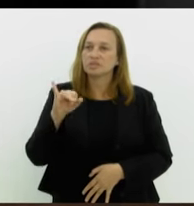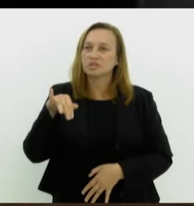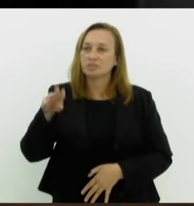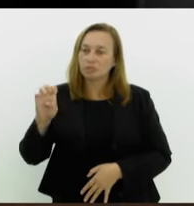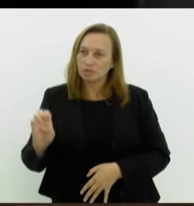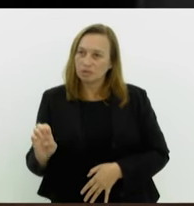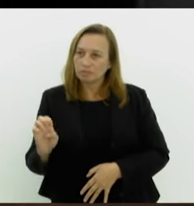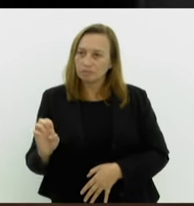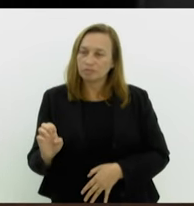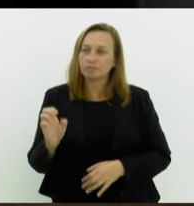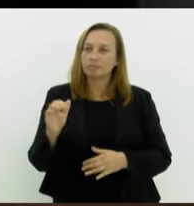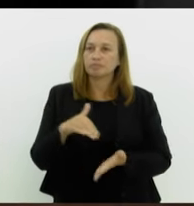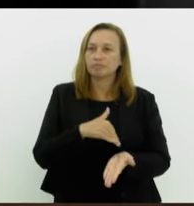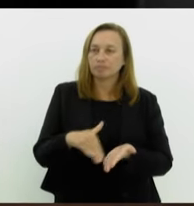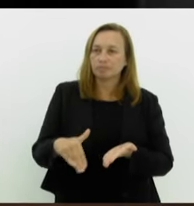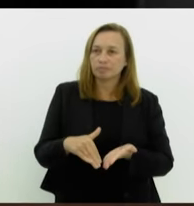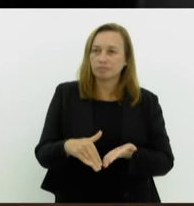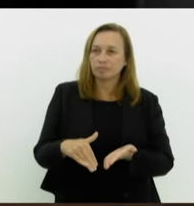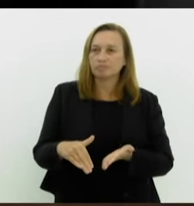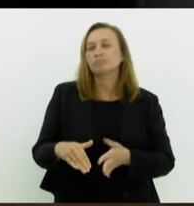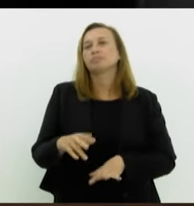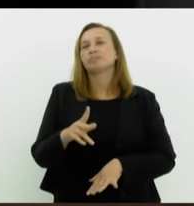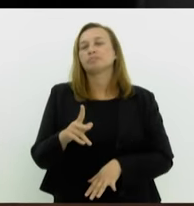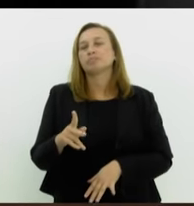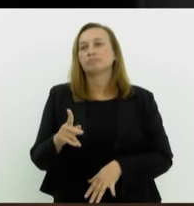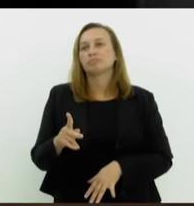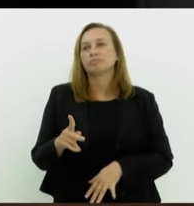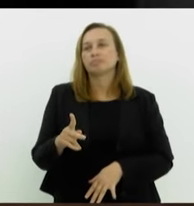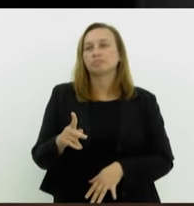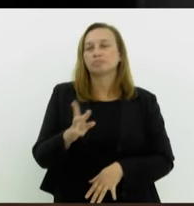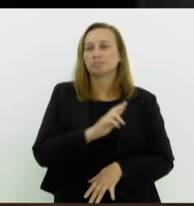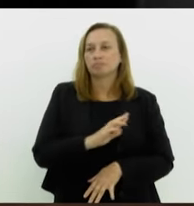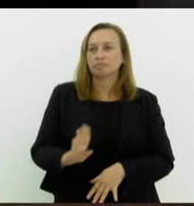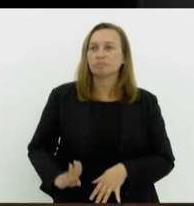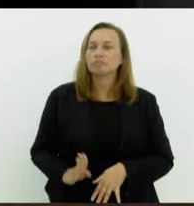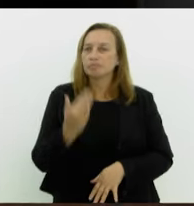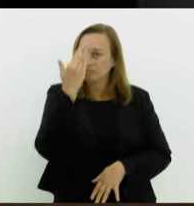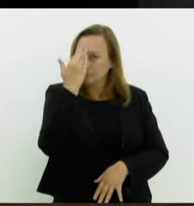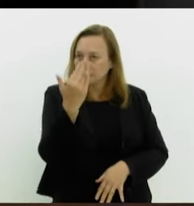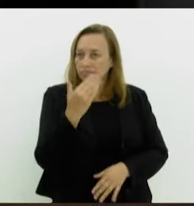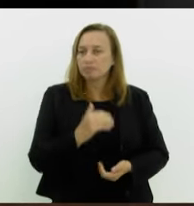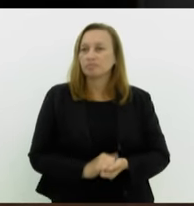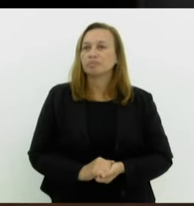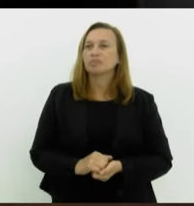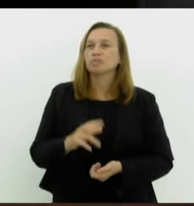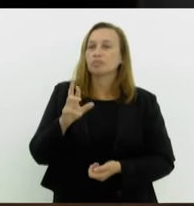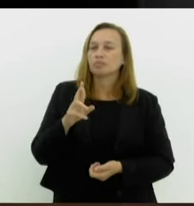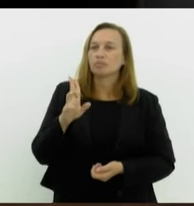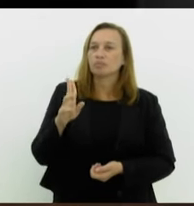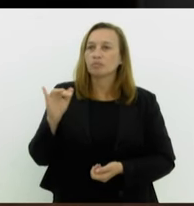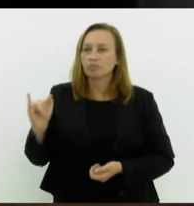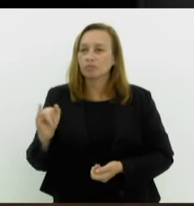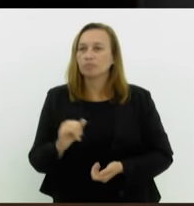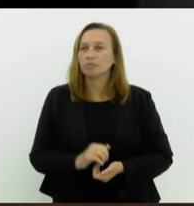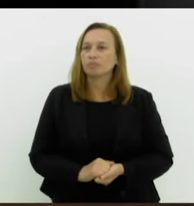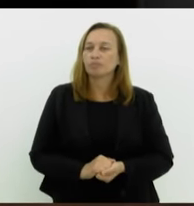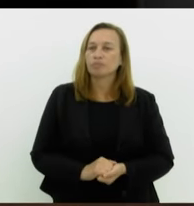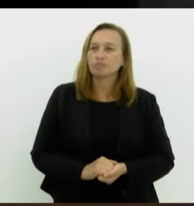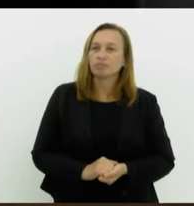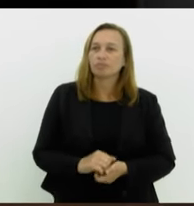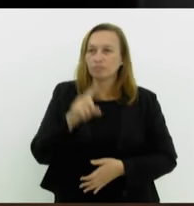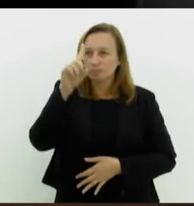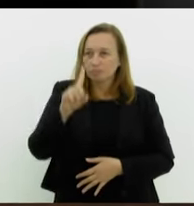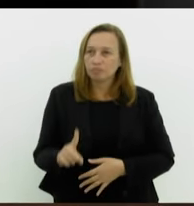do do nosso Deputado Presidente Rodrigo bcel Simone querida muito obrigada o Rui o